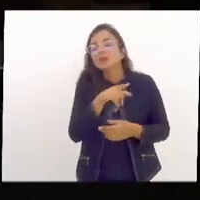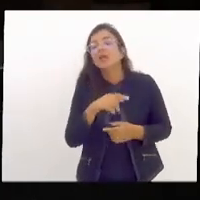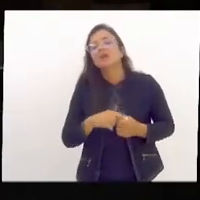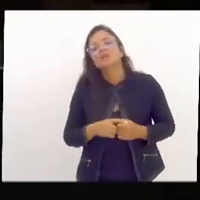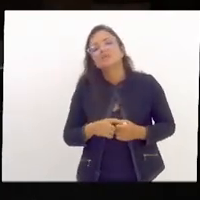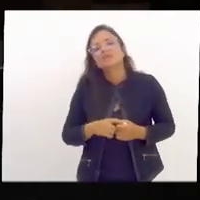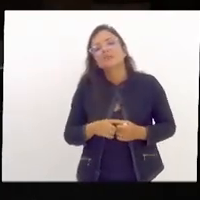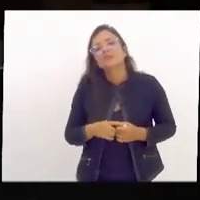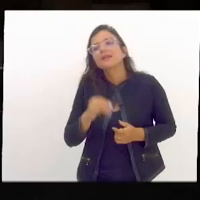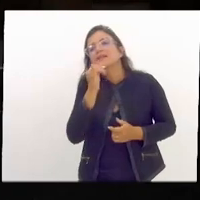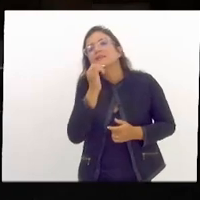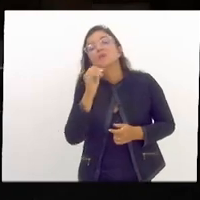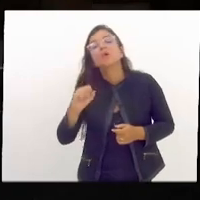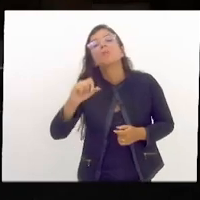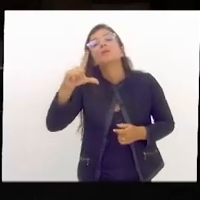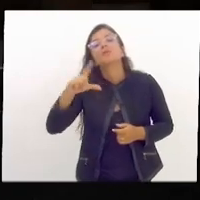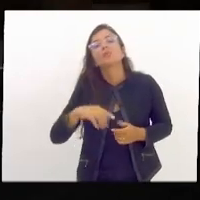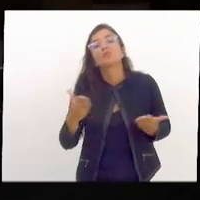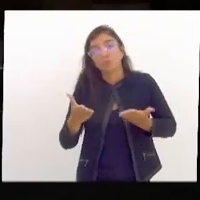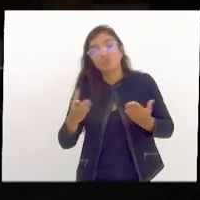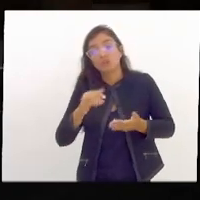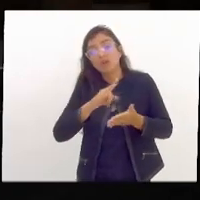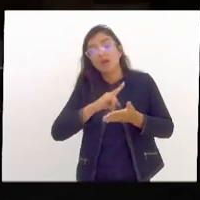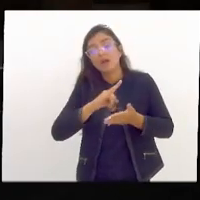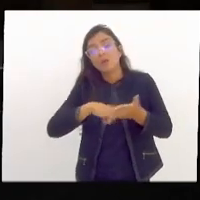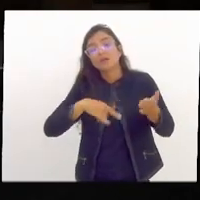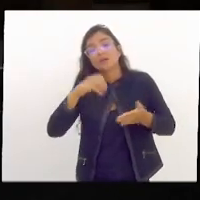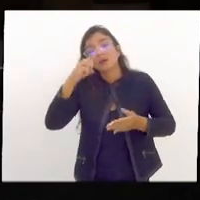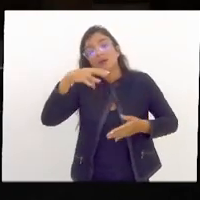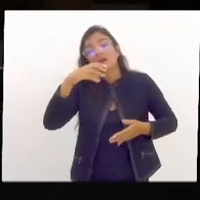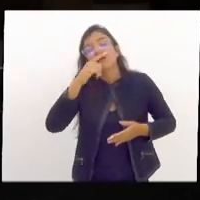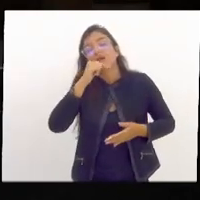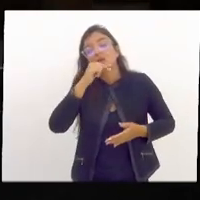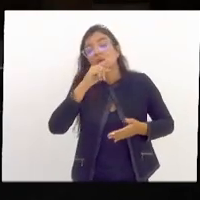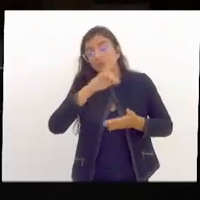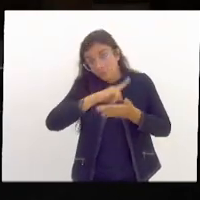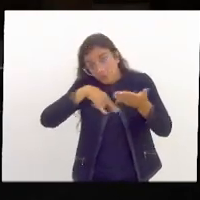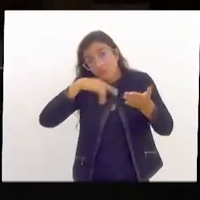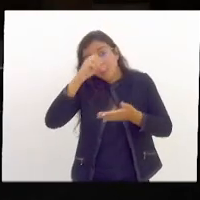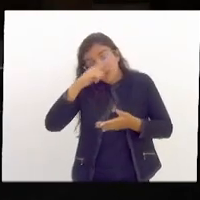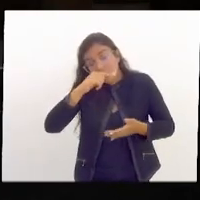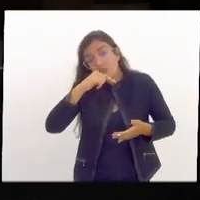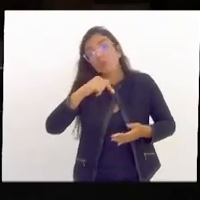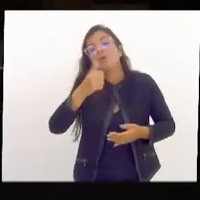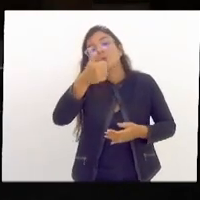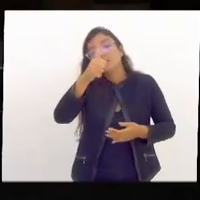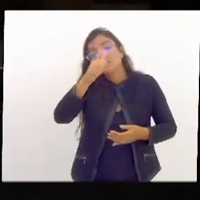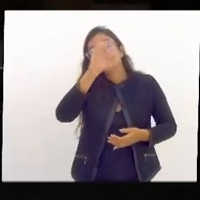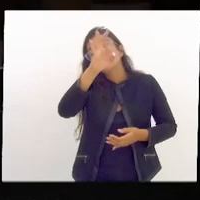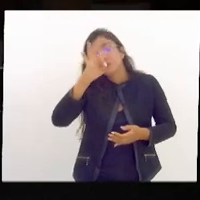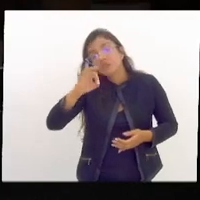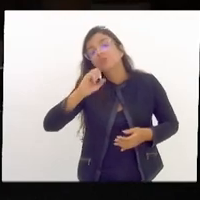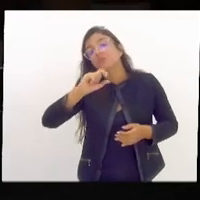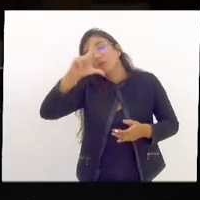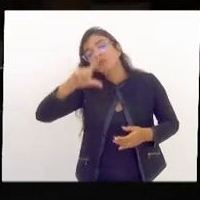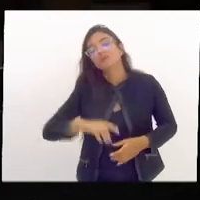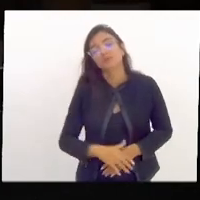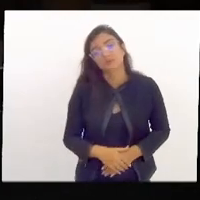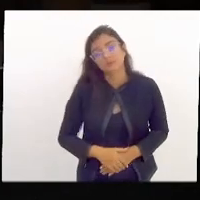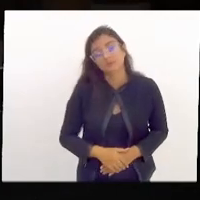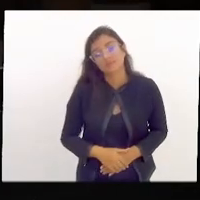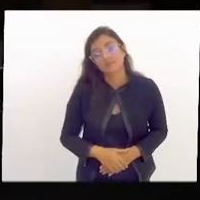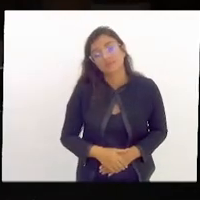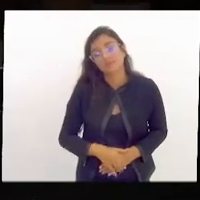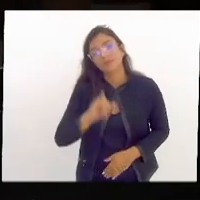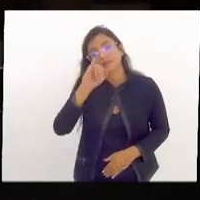para quanto aumentou esse mês a conta d'água? Teve 11% de aumento a conta d'água. 11%. Qual